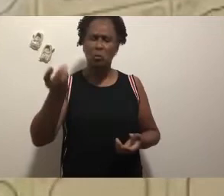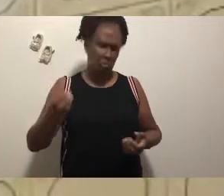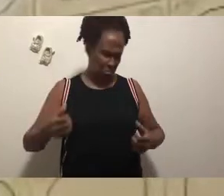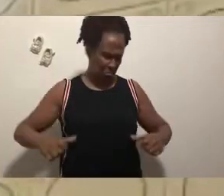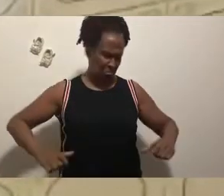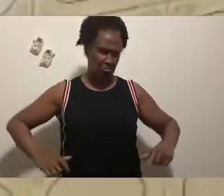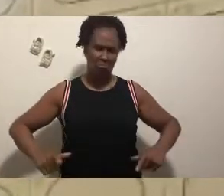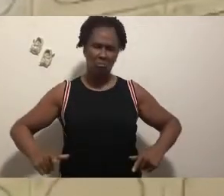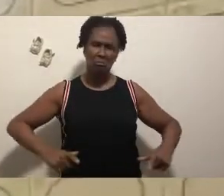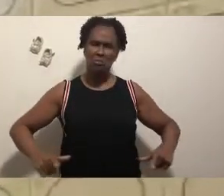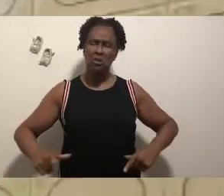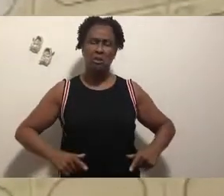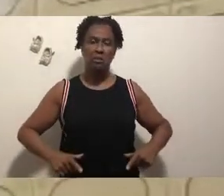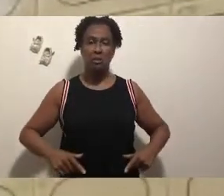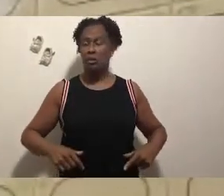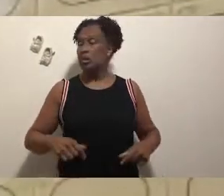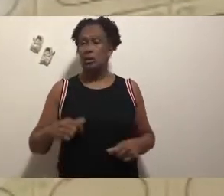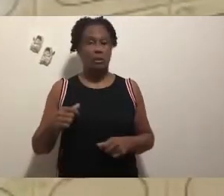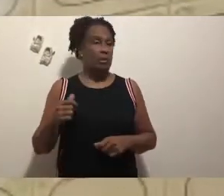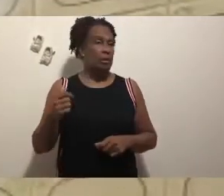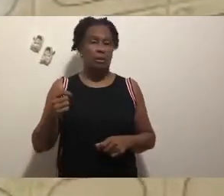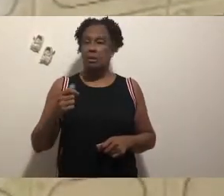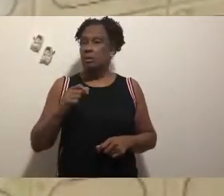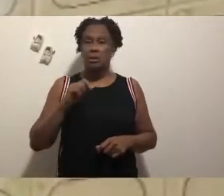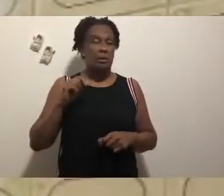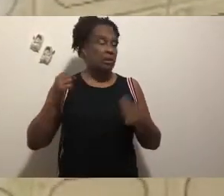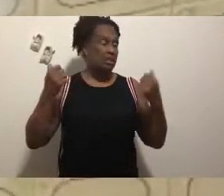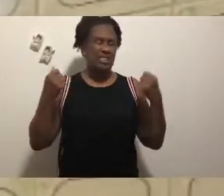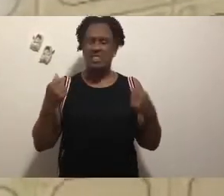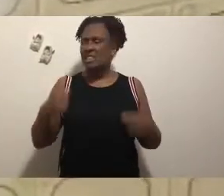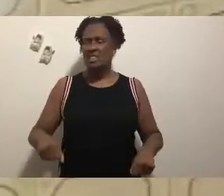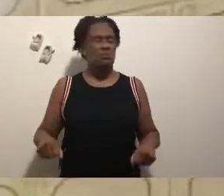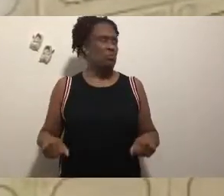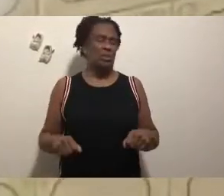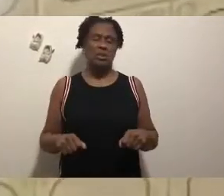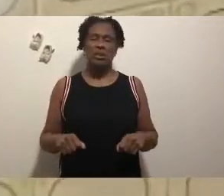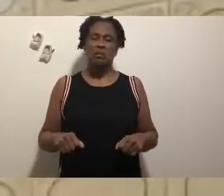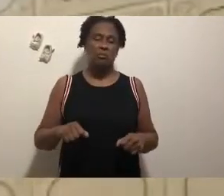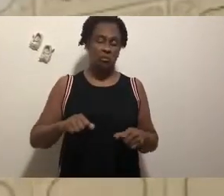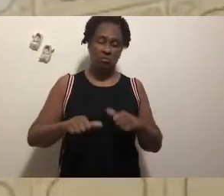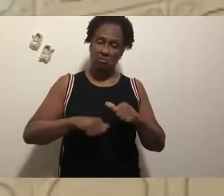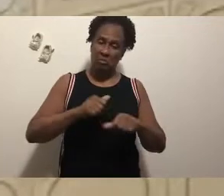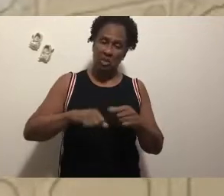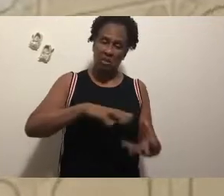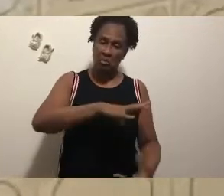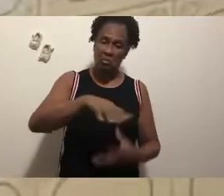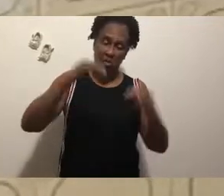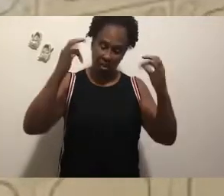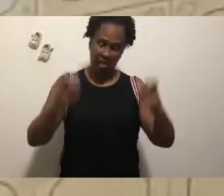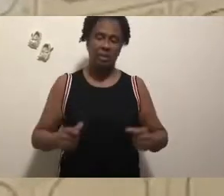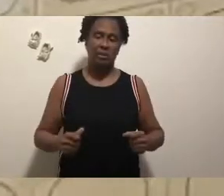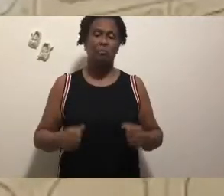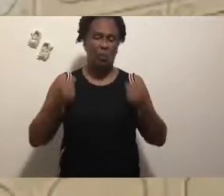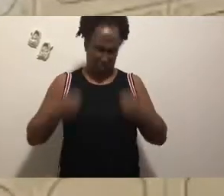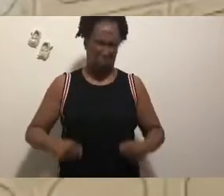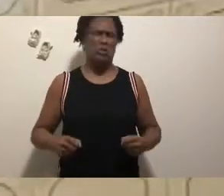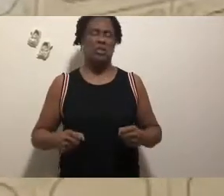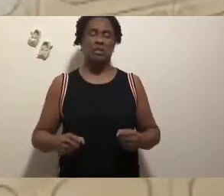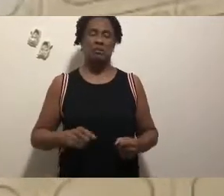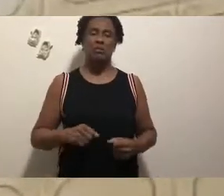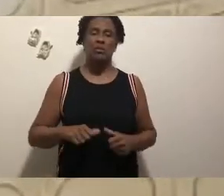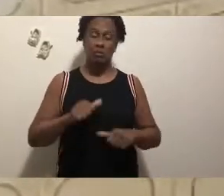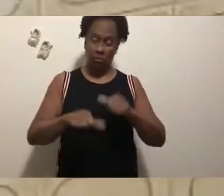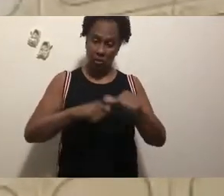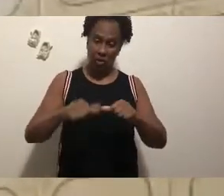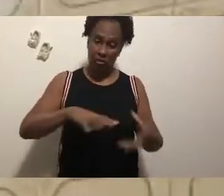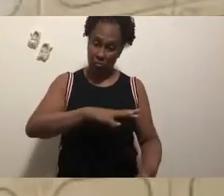inteiro, mas podemos mudar o mundo das pessoas que estão à nossa volta. Como